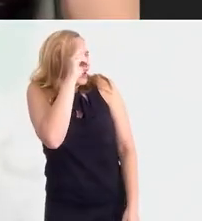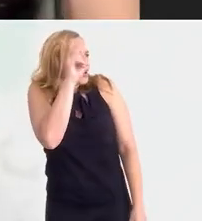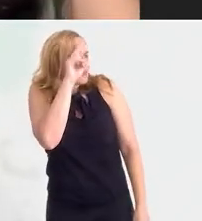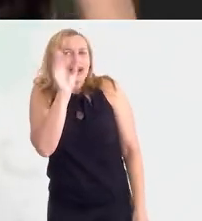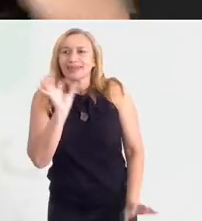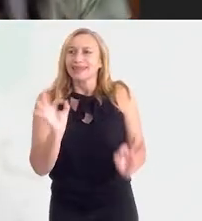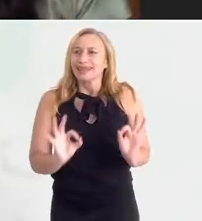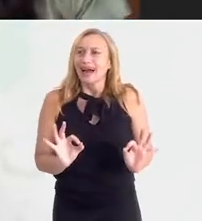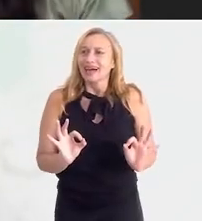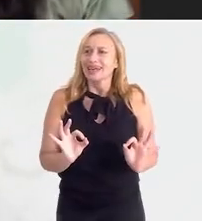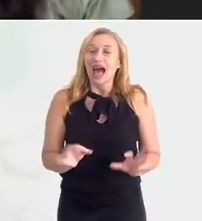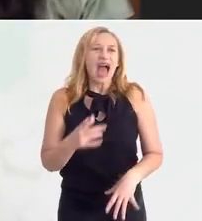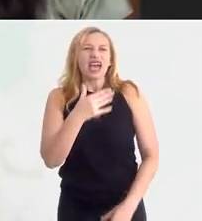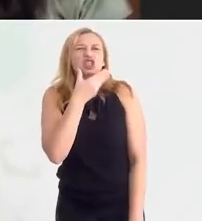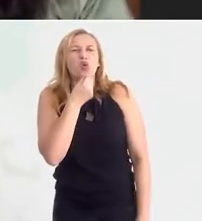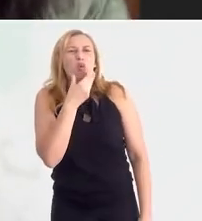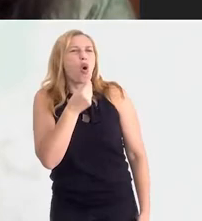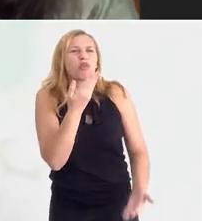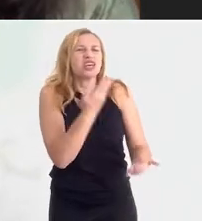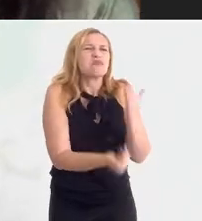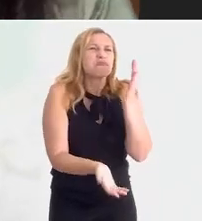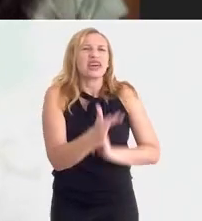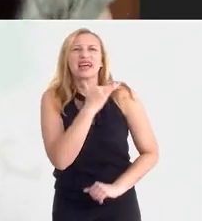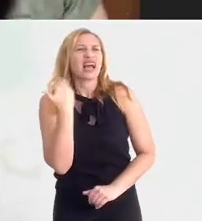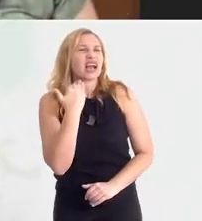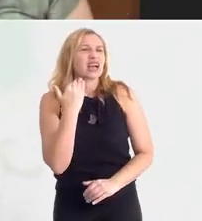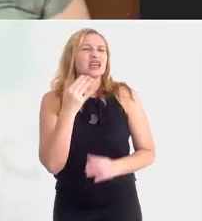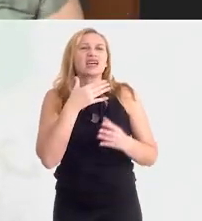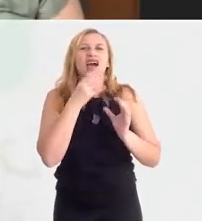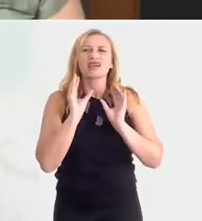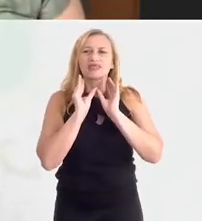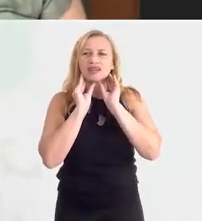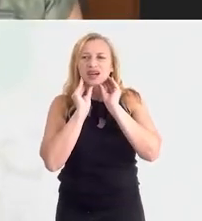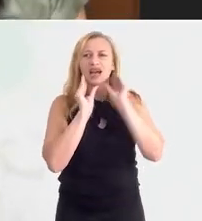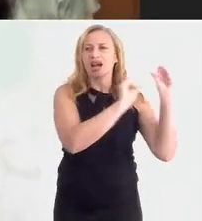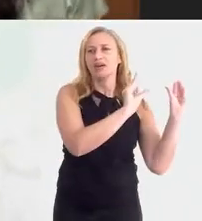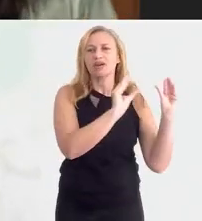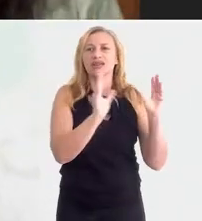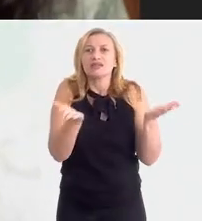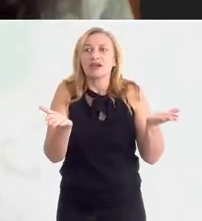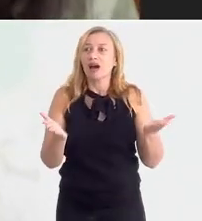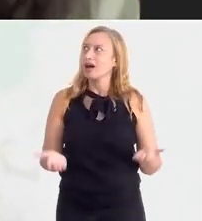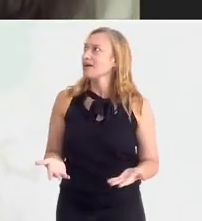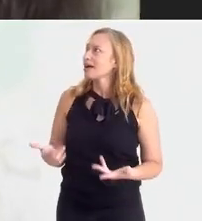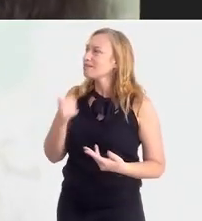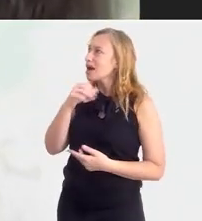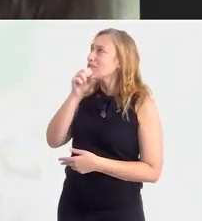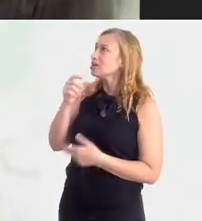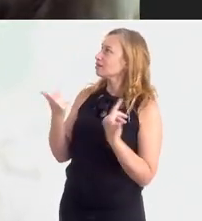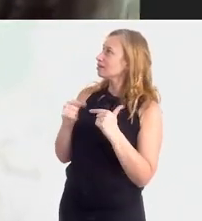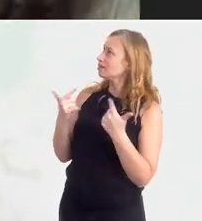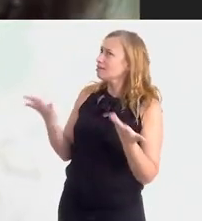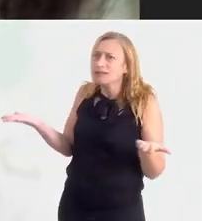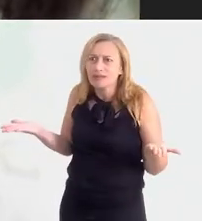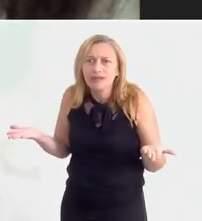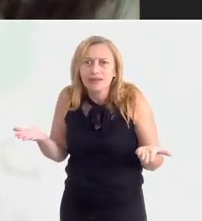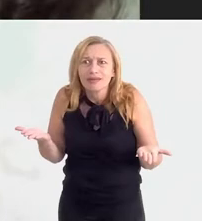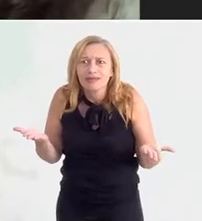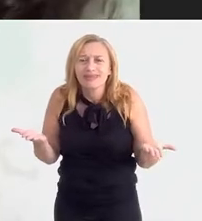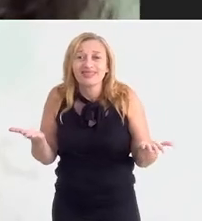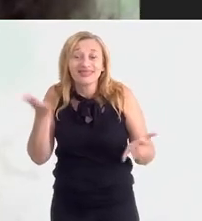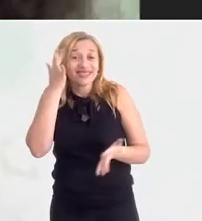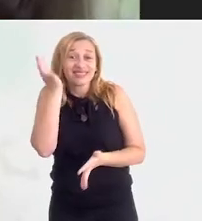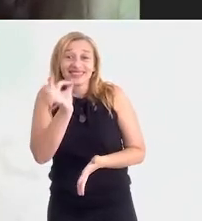assim, a história de um cara aí que perde a cabeça. Ela, claro, né, Daniela, a história do Cavaleiro Sem Cabeça.